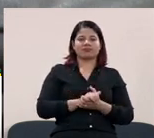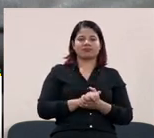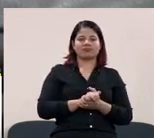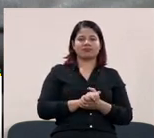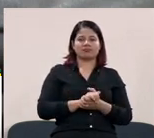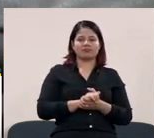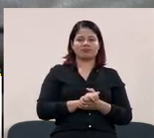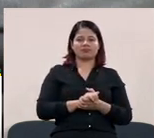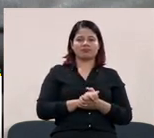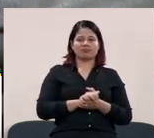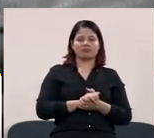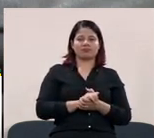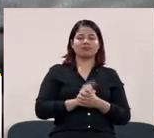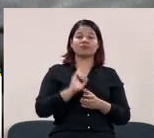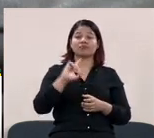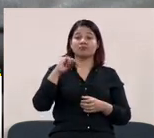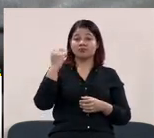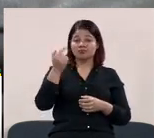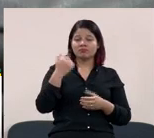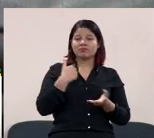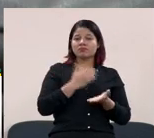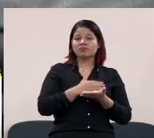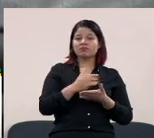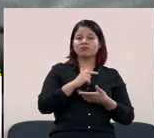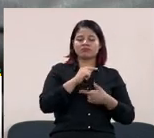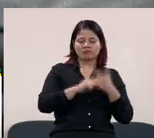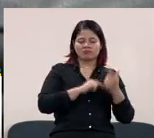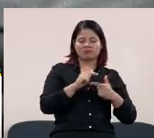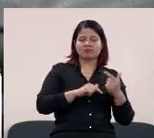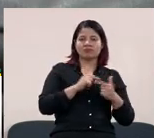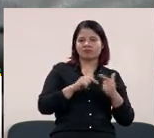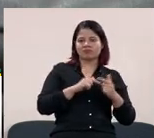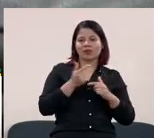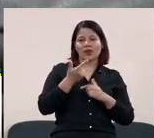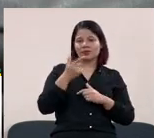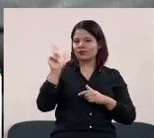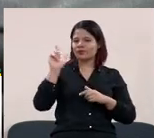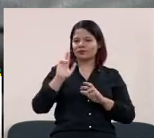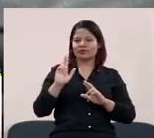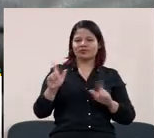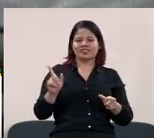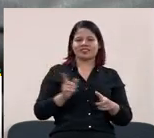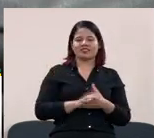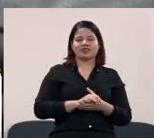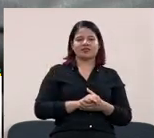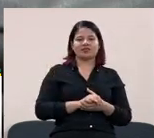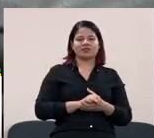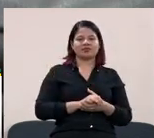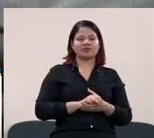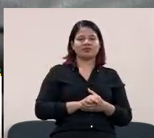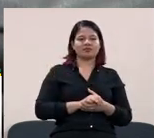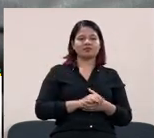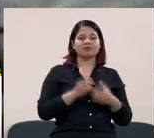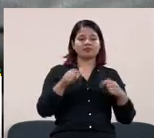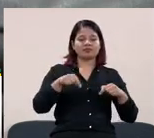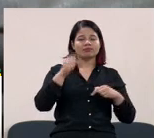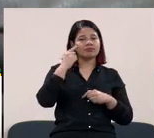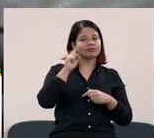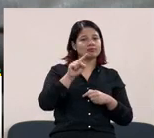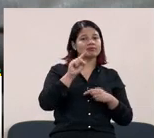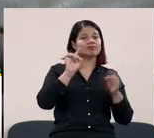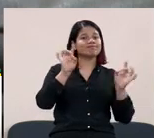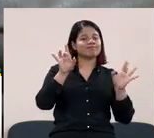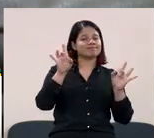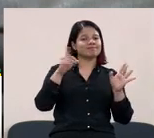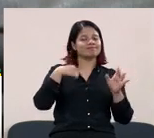passamos a desenvolver outras atividades na área pública. Então, hoje é um dia muito especial, que a gente